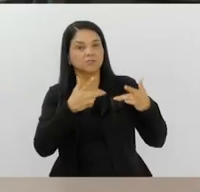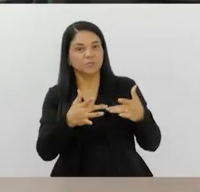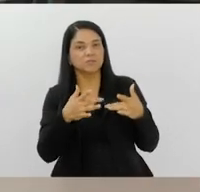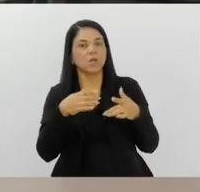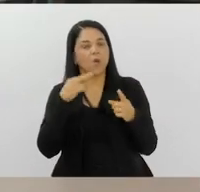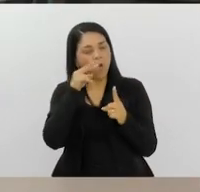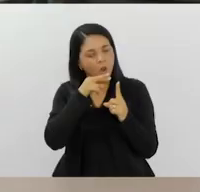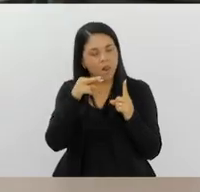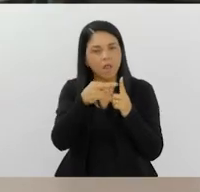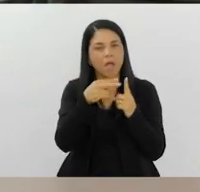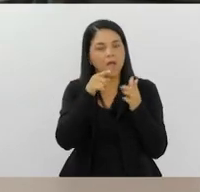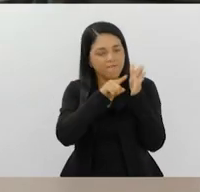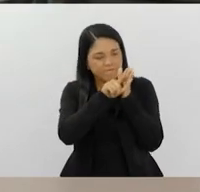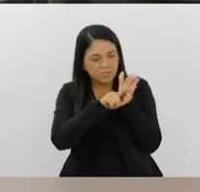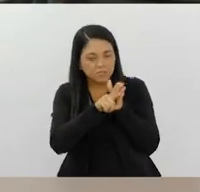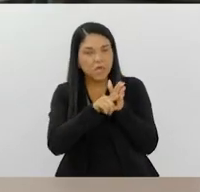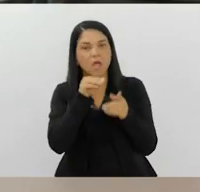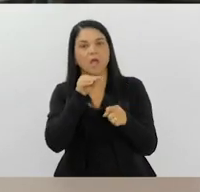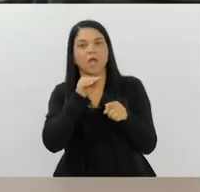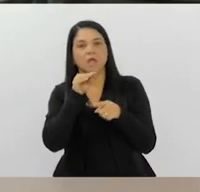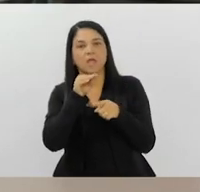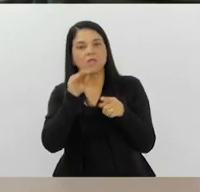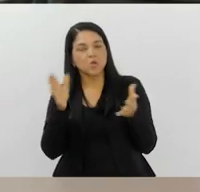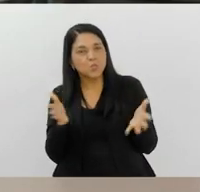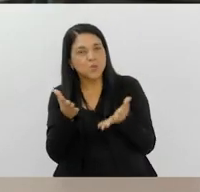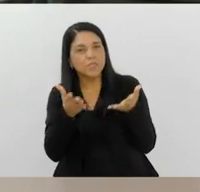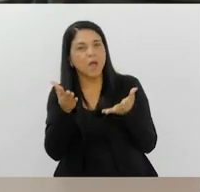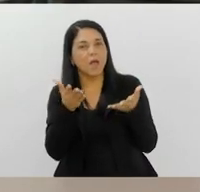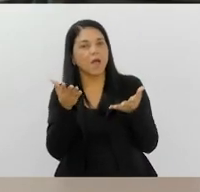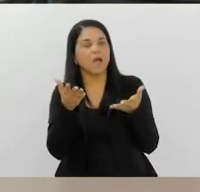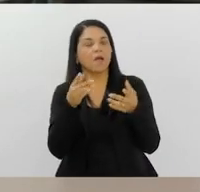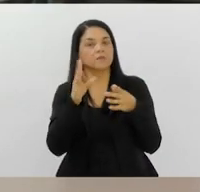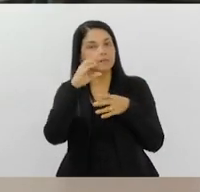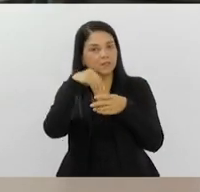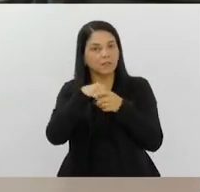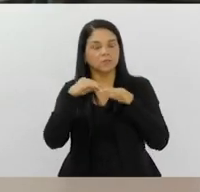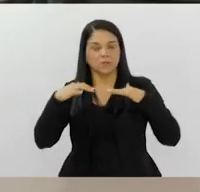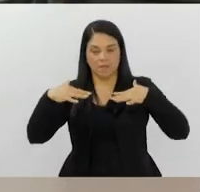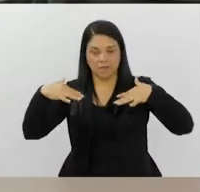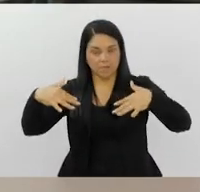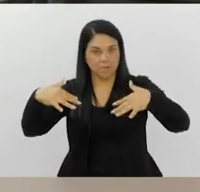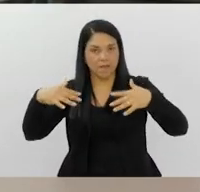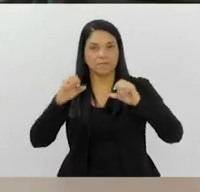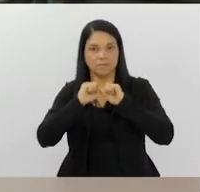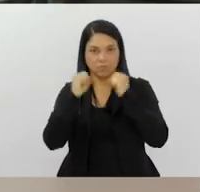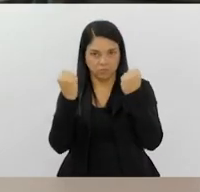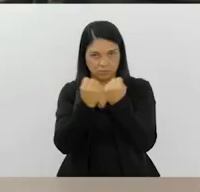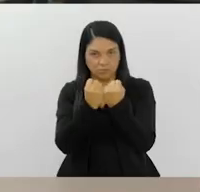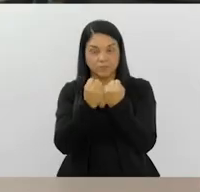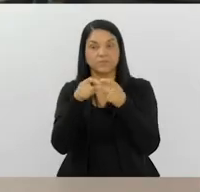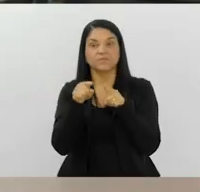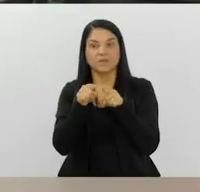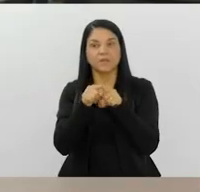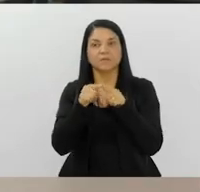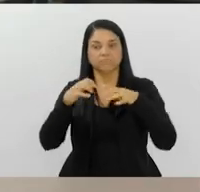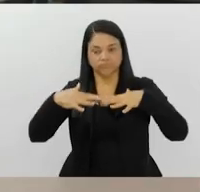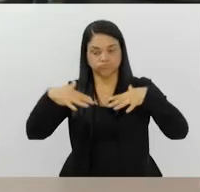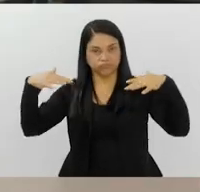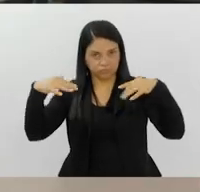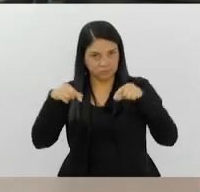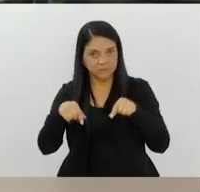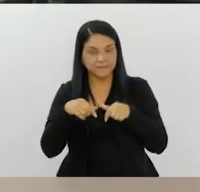a olhar investigar e cuidar dentro das nossas arquibancadas E aí eu finalizo a minha fala fala trazendo muito sobre issso